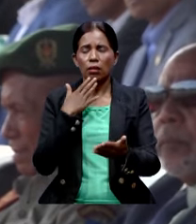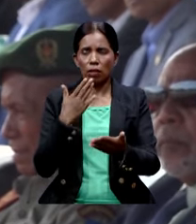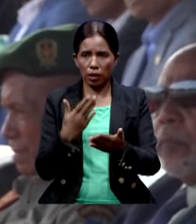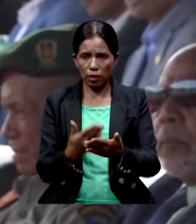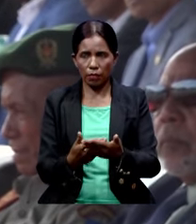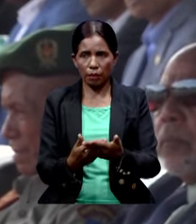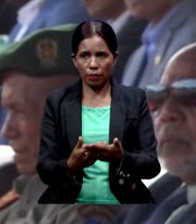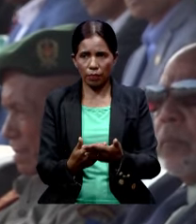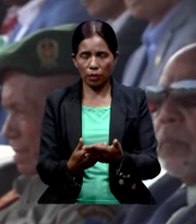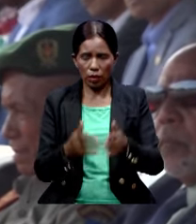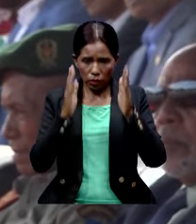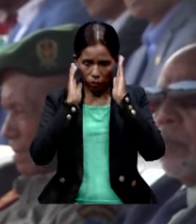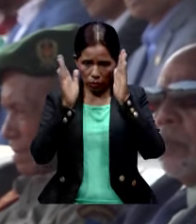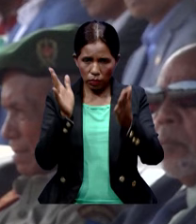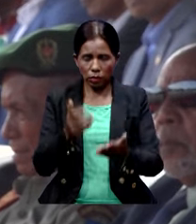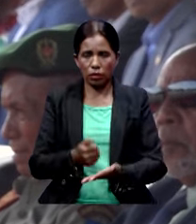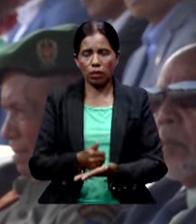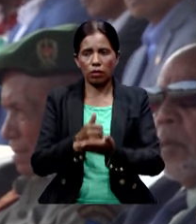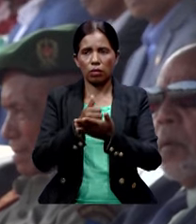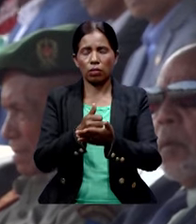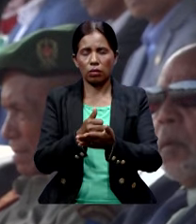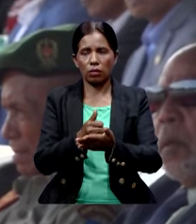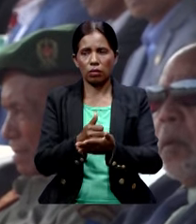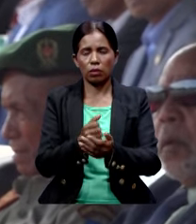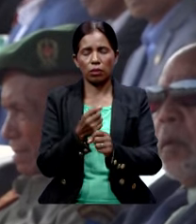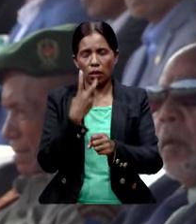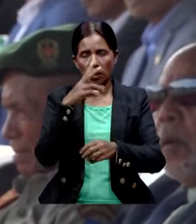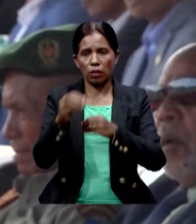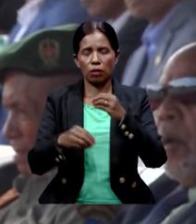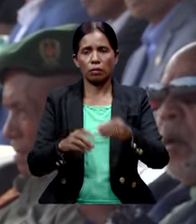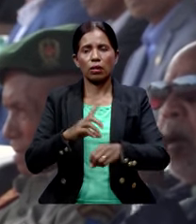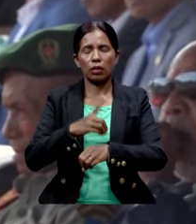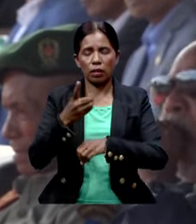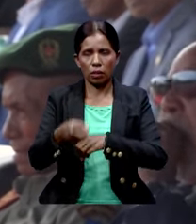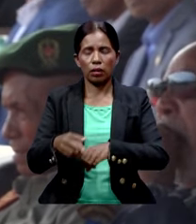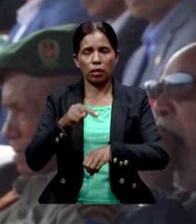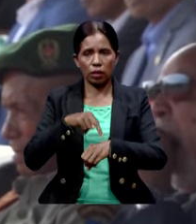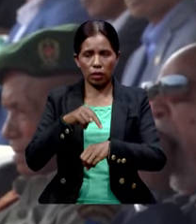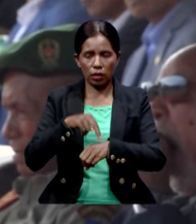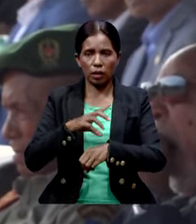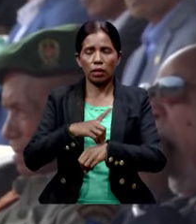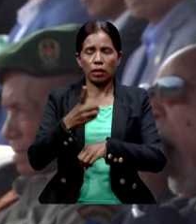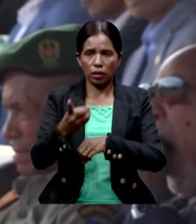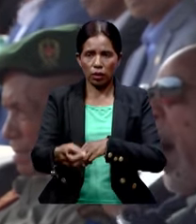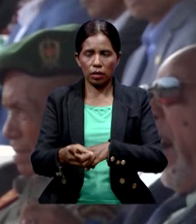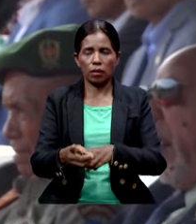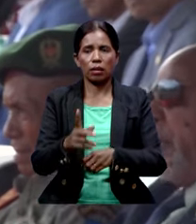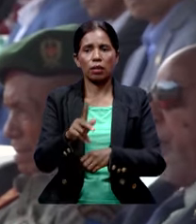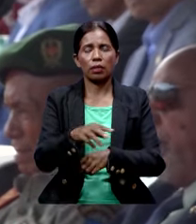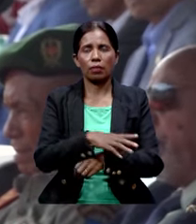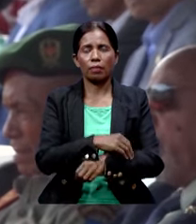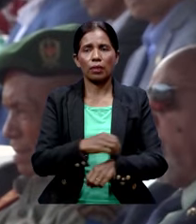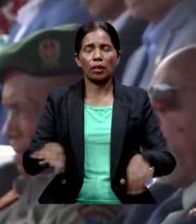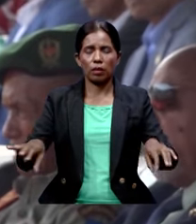ecleutão, prevenção, mitigação, riscos, desastres, calamidades. Não é um